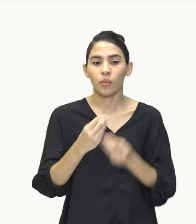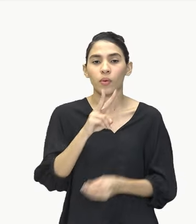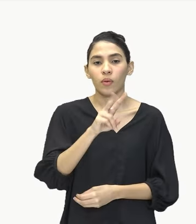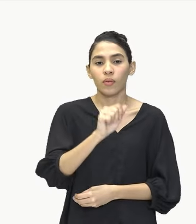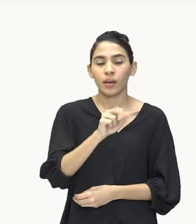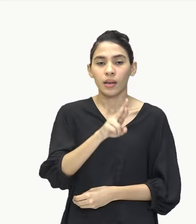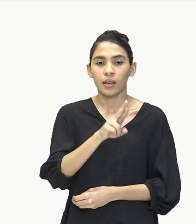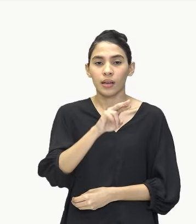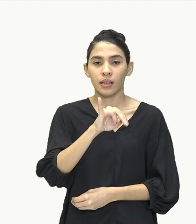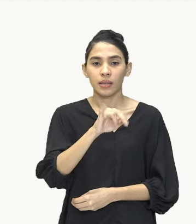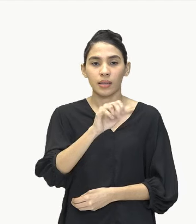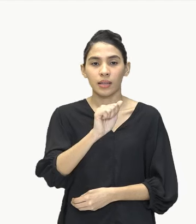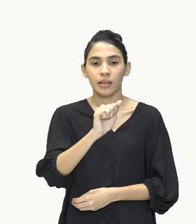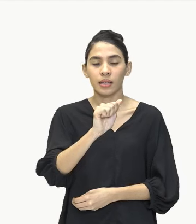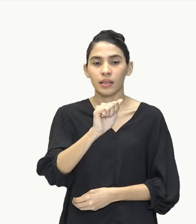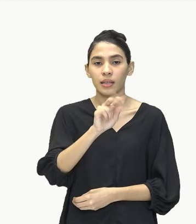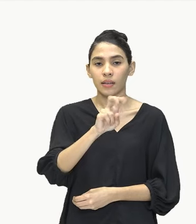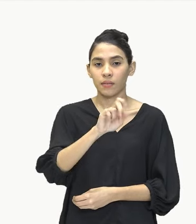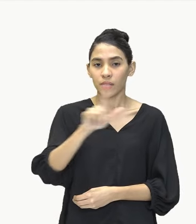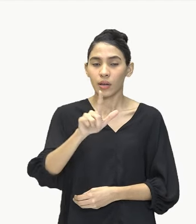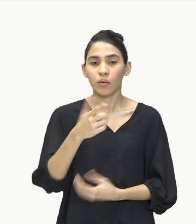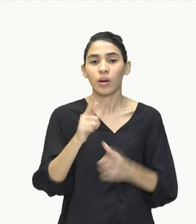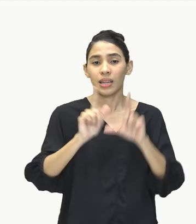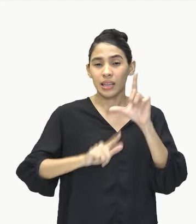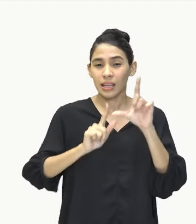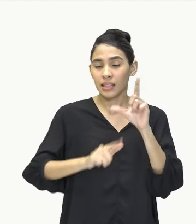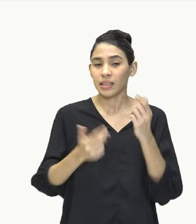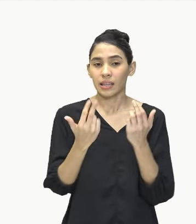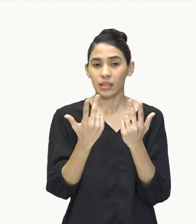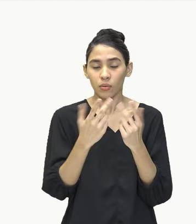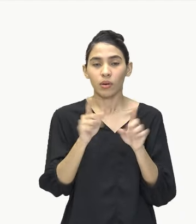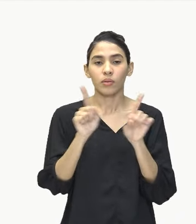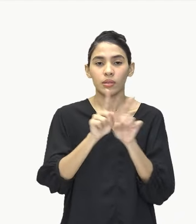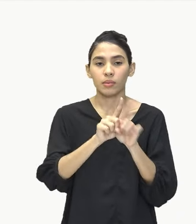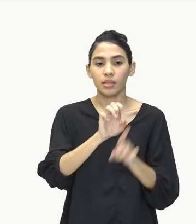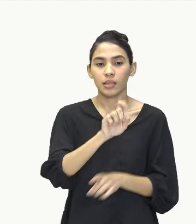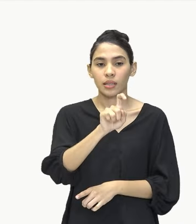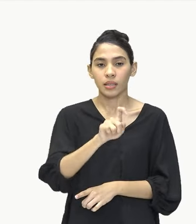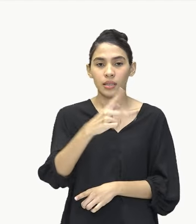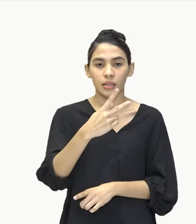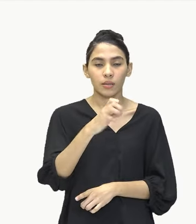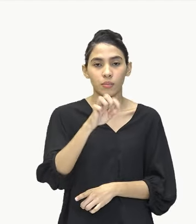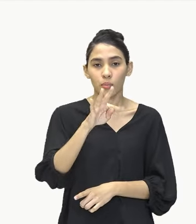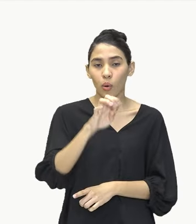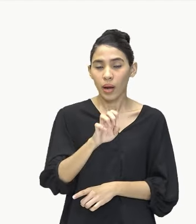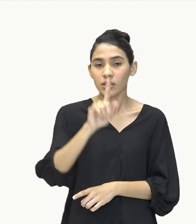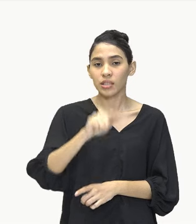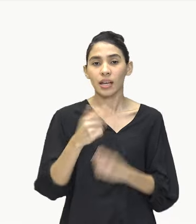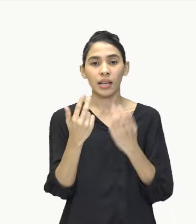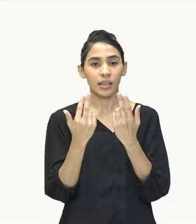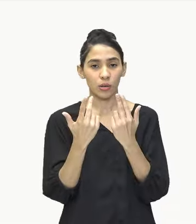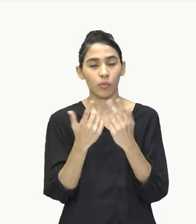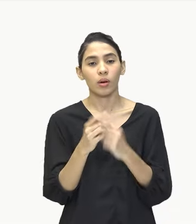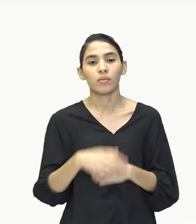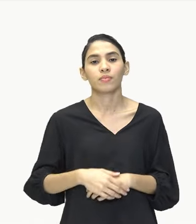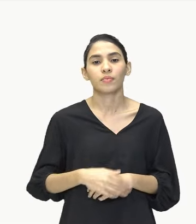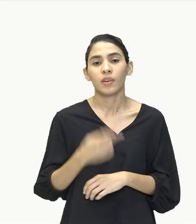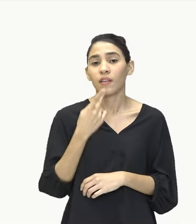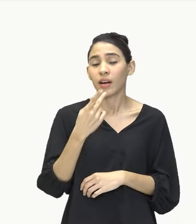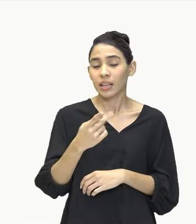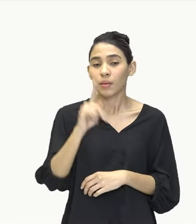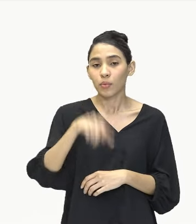a letrinha é a mesma e o expoente também, nós dizemos que esses dois monômios